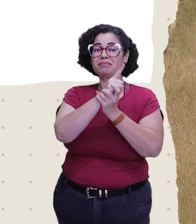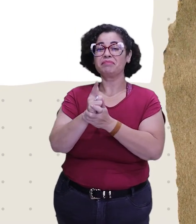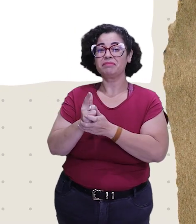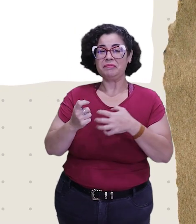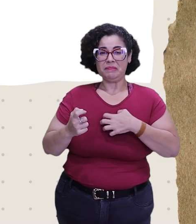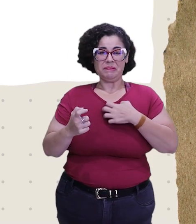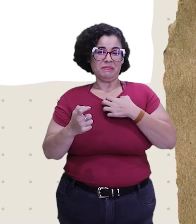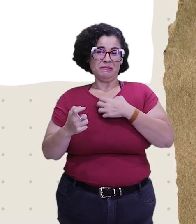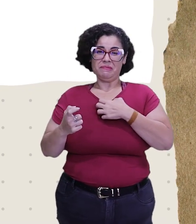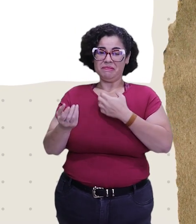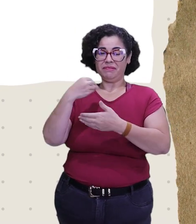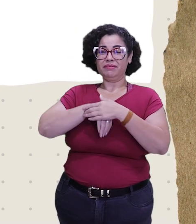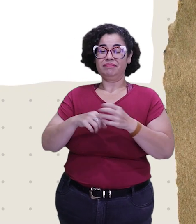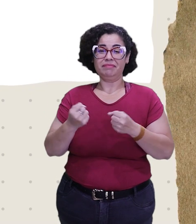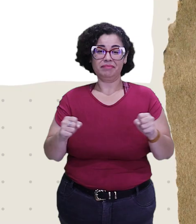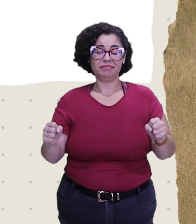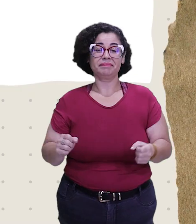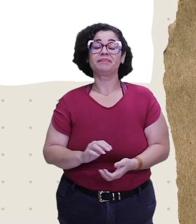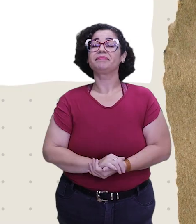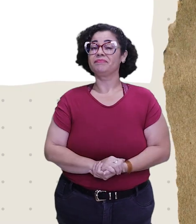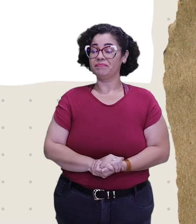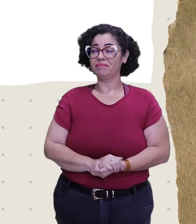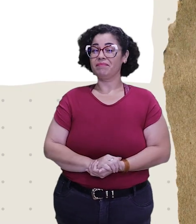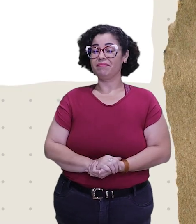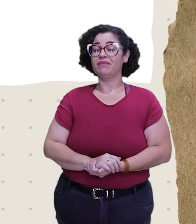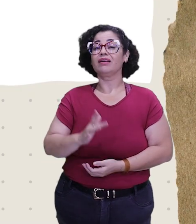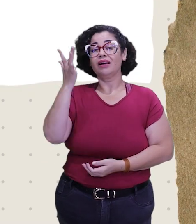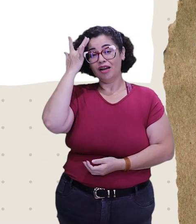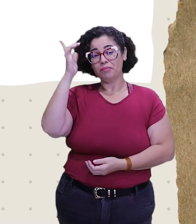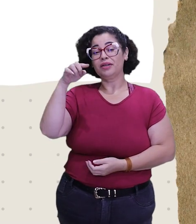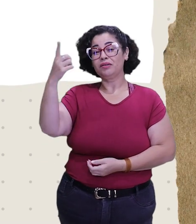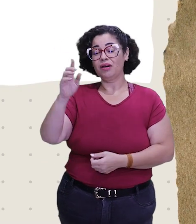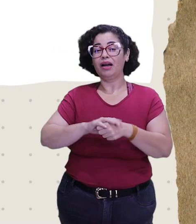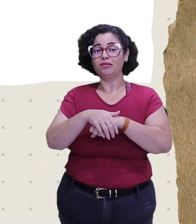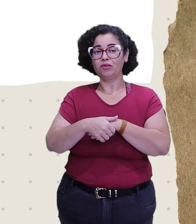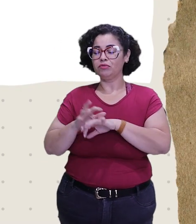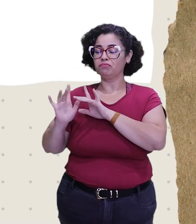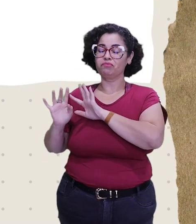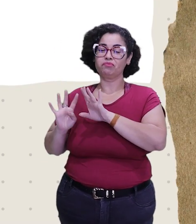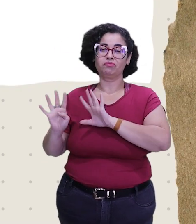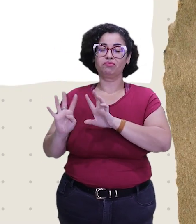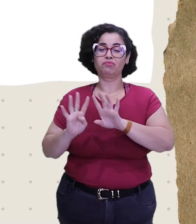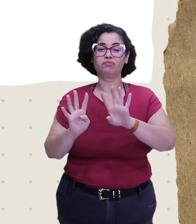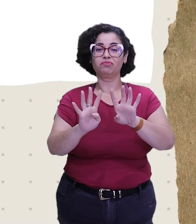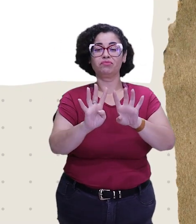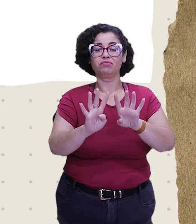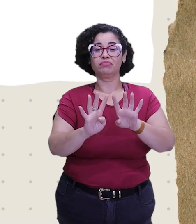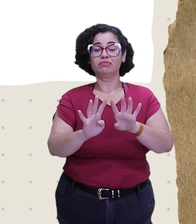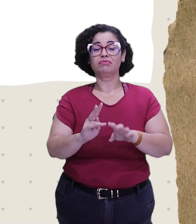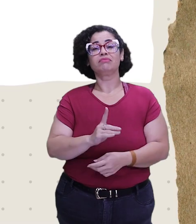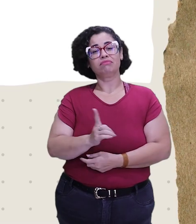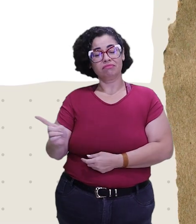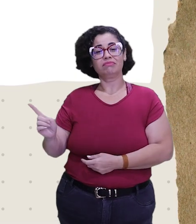céu. Na outra noite, foram todos com os Sem Pernas, e Volta Seca.